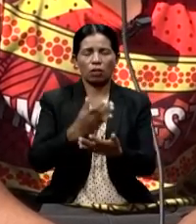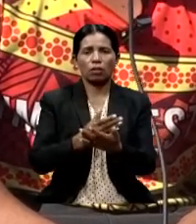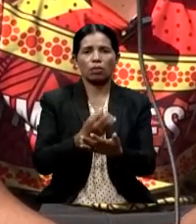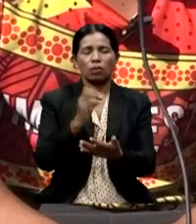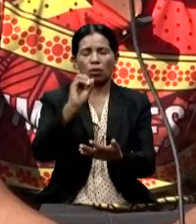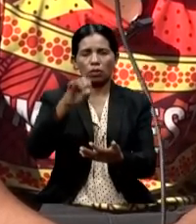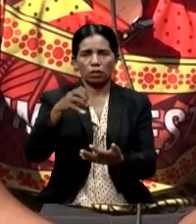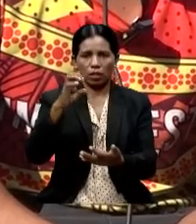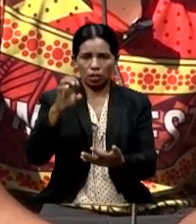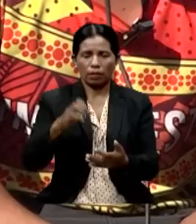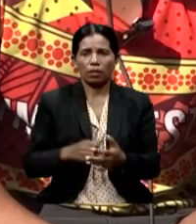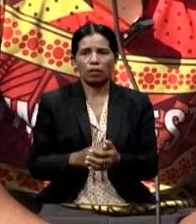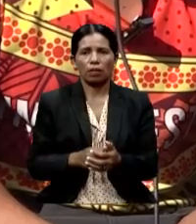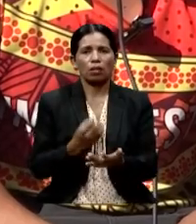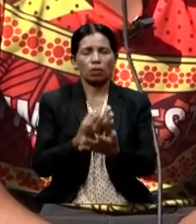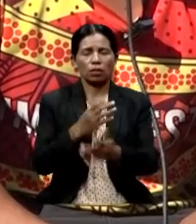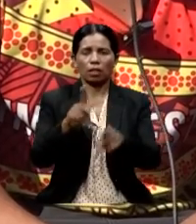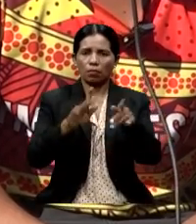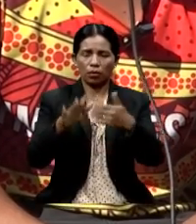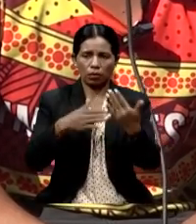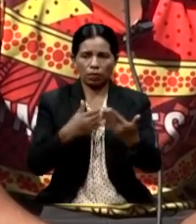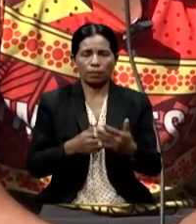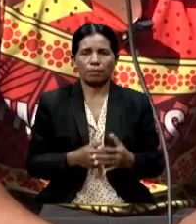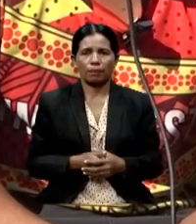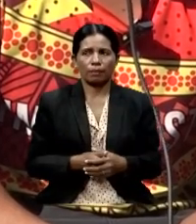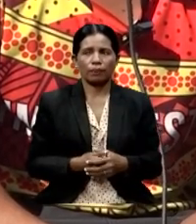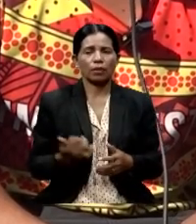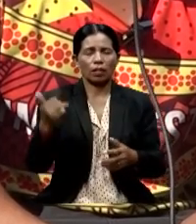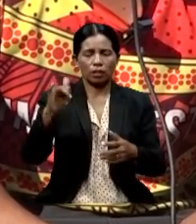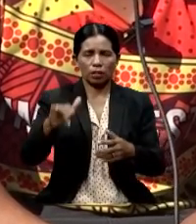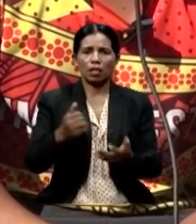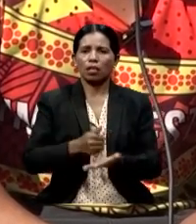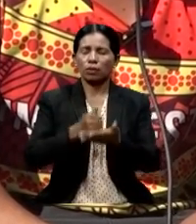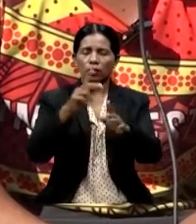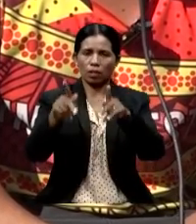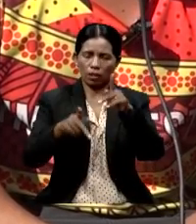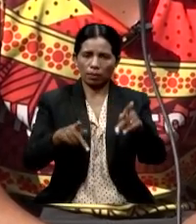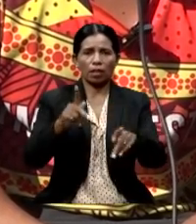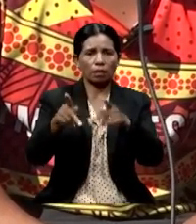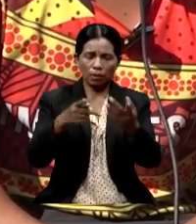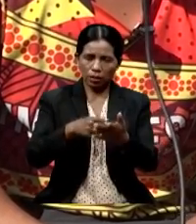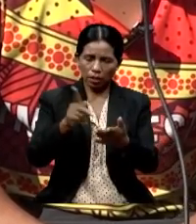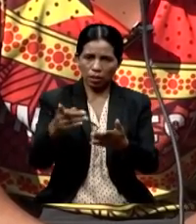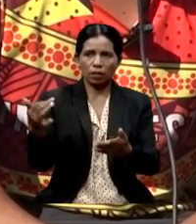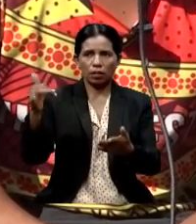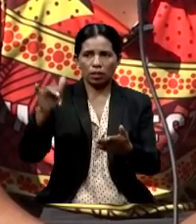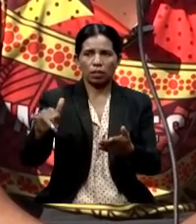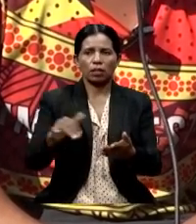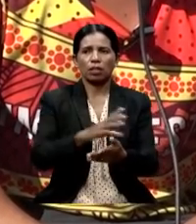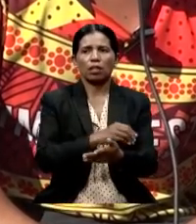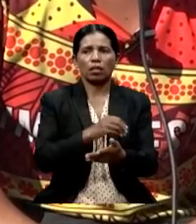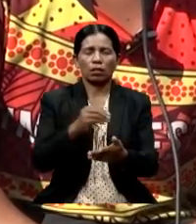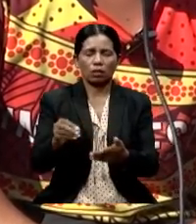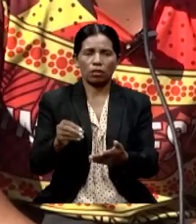estado. Osam povo nia. E sira servi povo, povo selo sira, no servi estado, selo sira